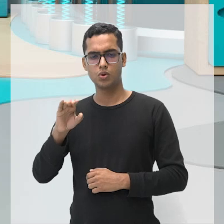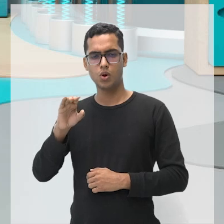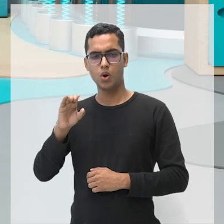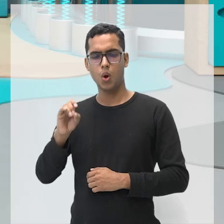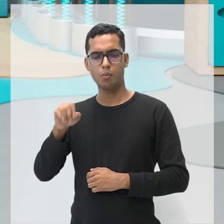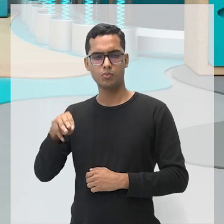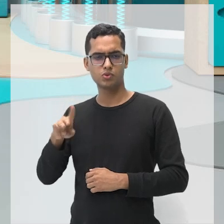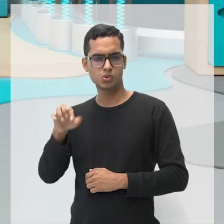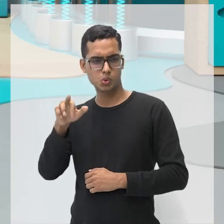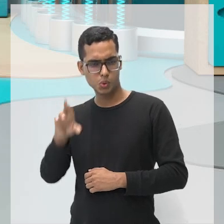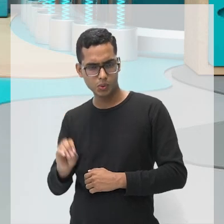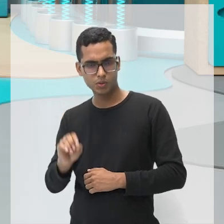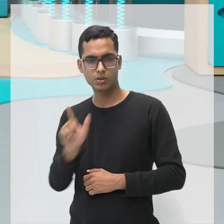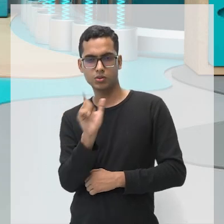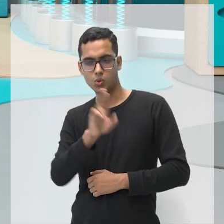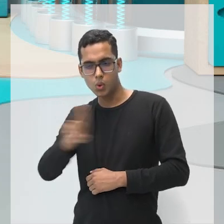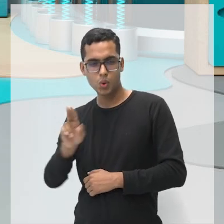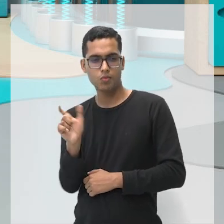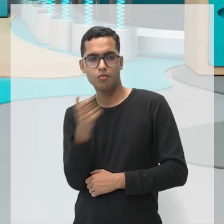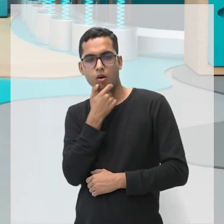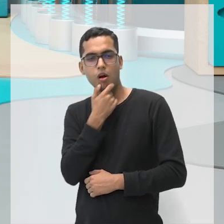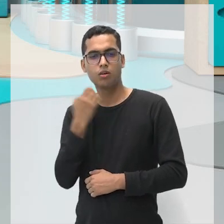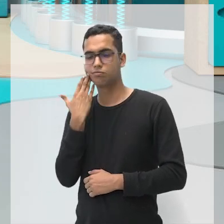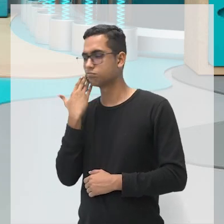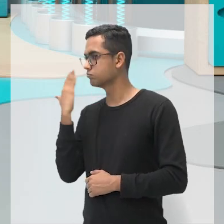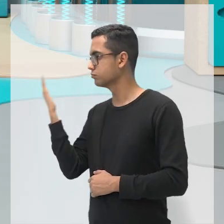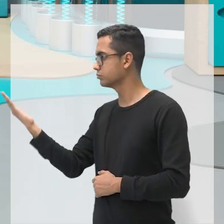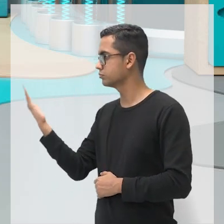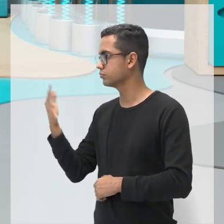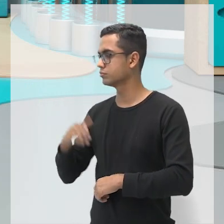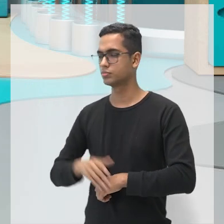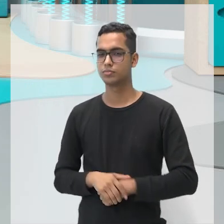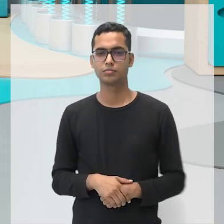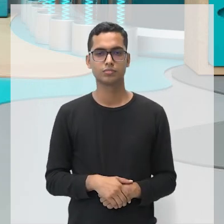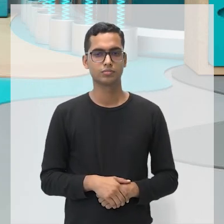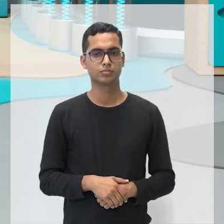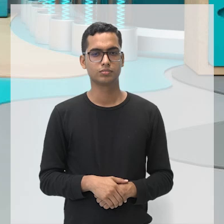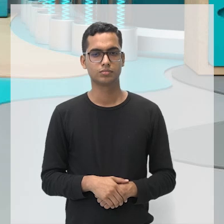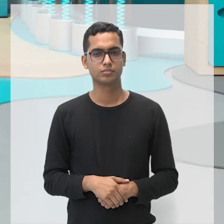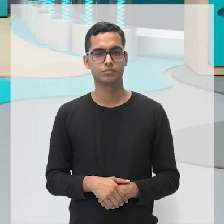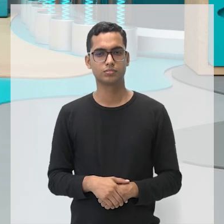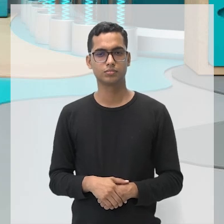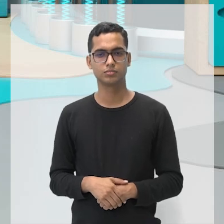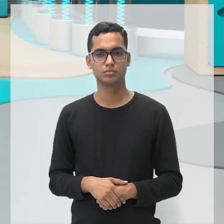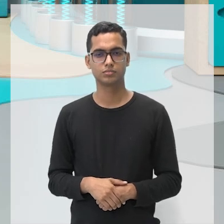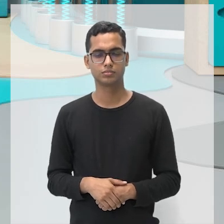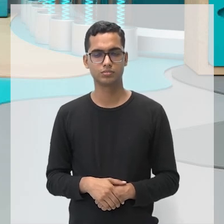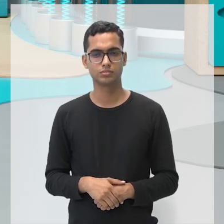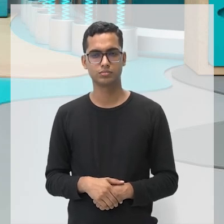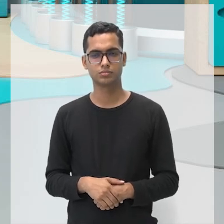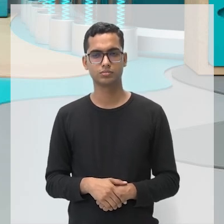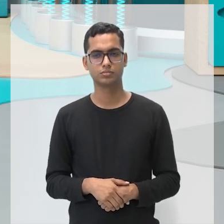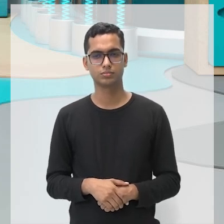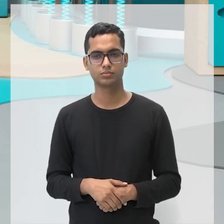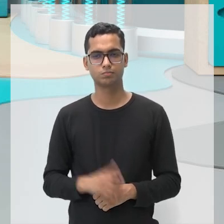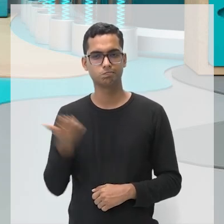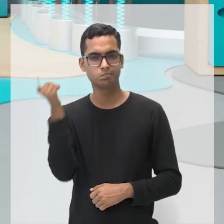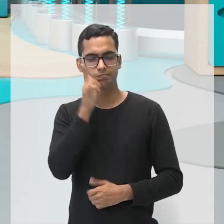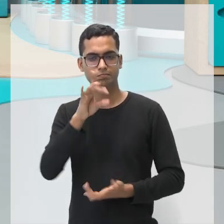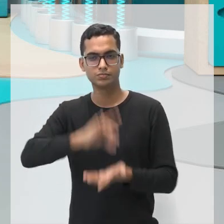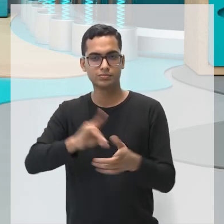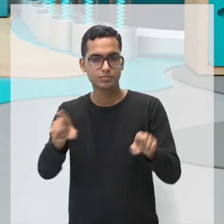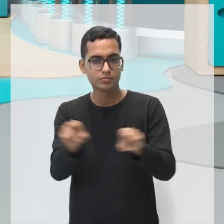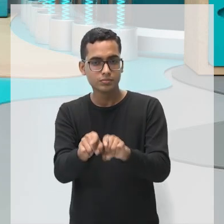dizia, I bet on brother, né, eu aposto no irmão, traduzindo. E aí, no caso, deu o nome